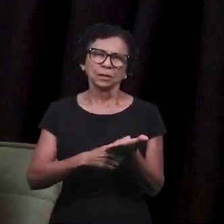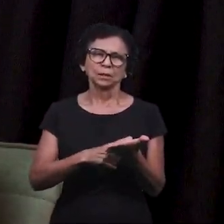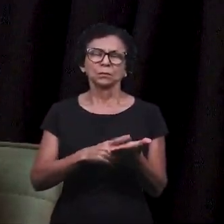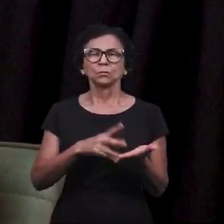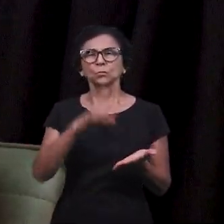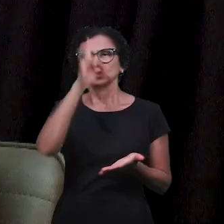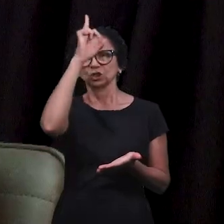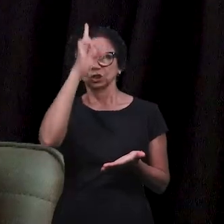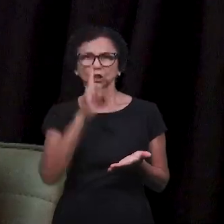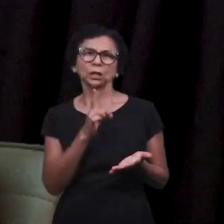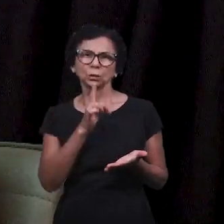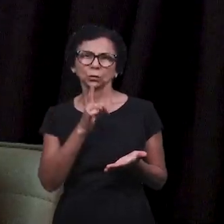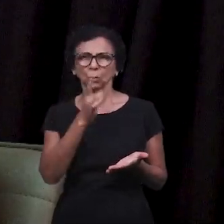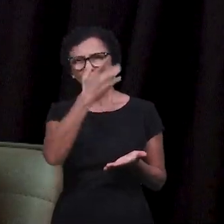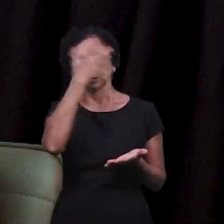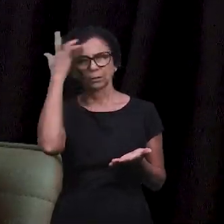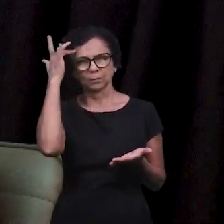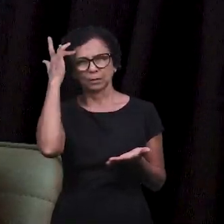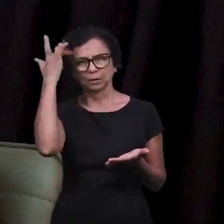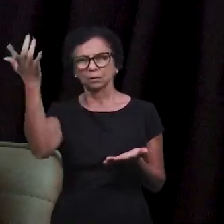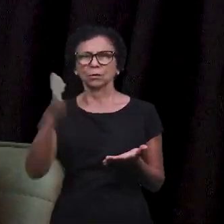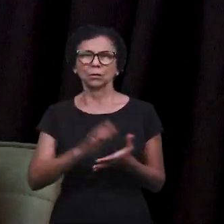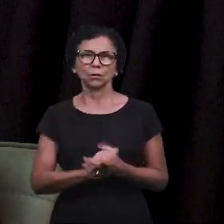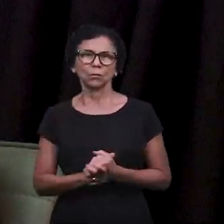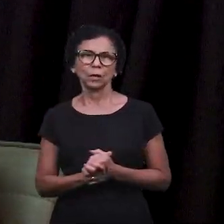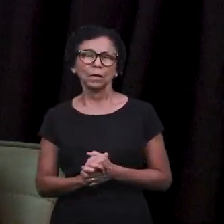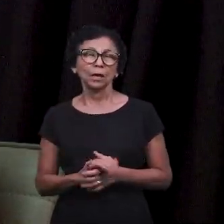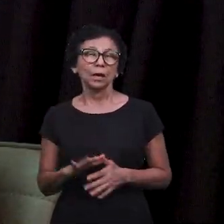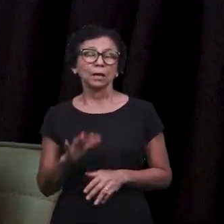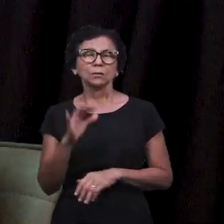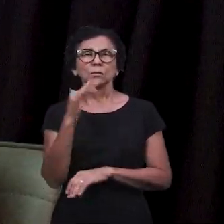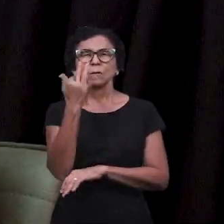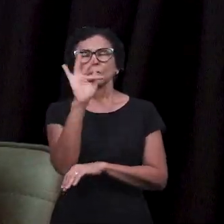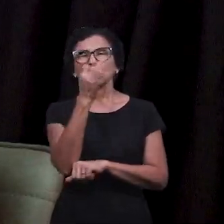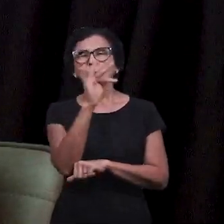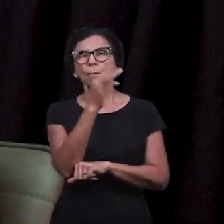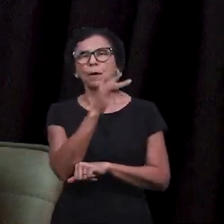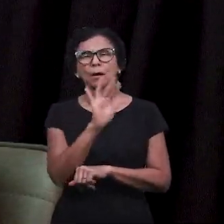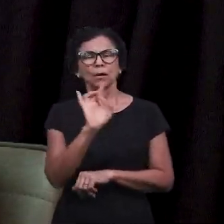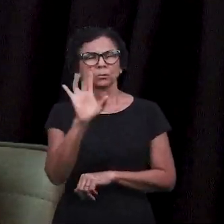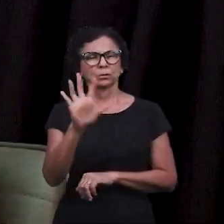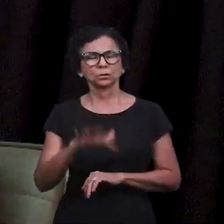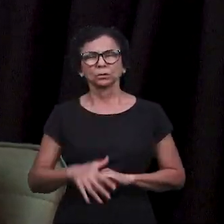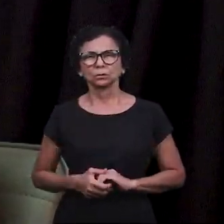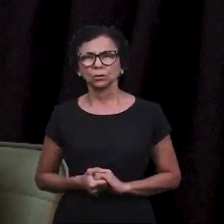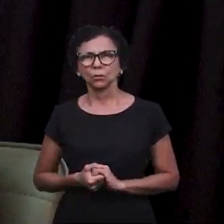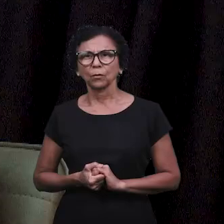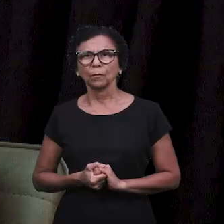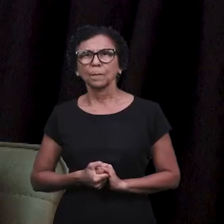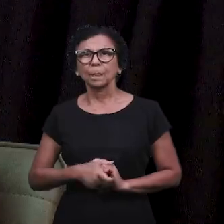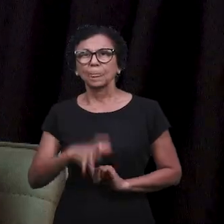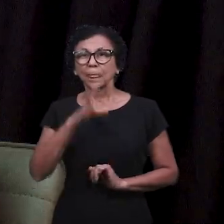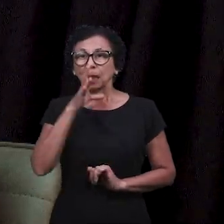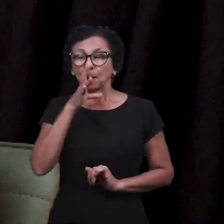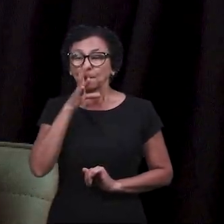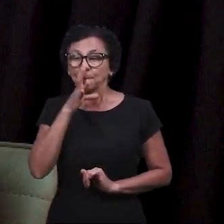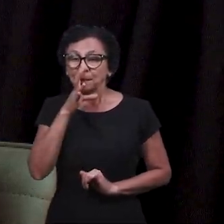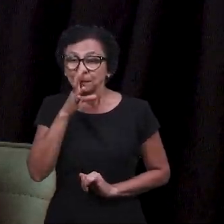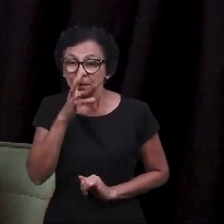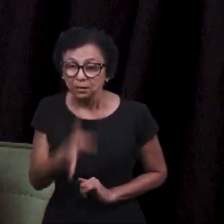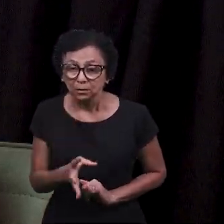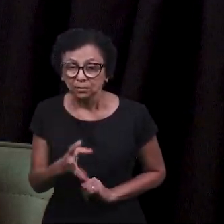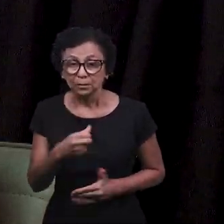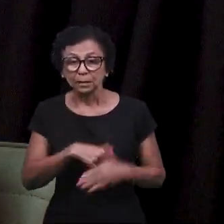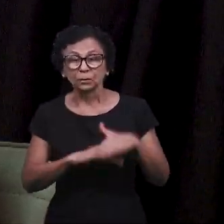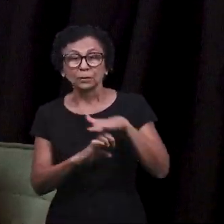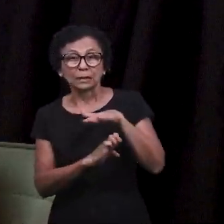essa aplicação formalista só do programa, né? A falha nos canais de denúncia e investigação interna é um erro muito comum. A